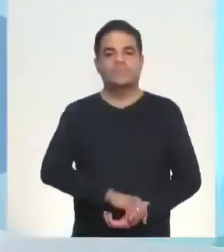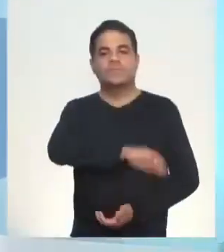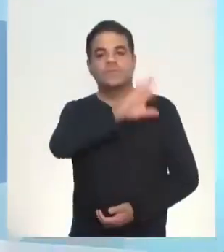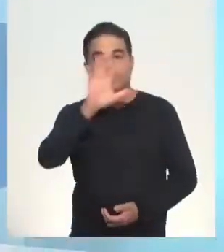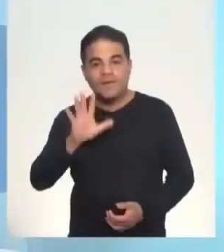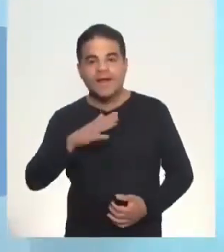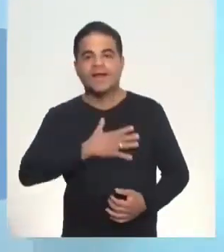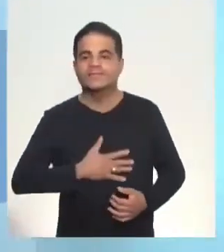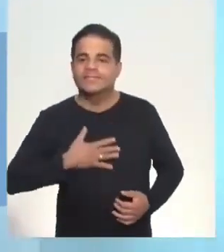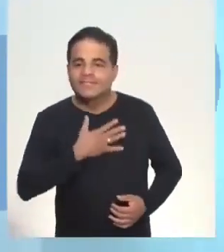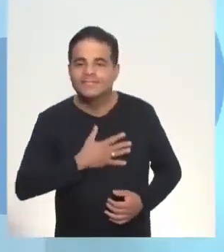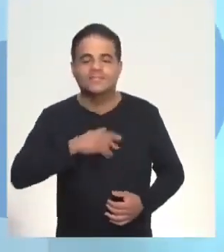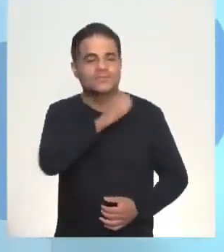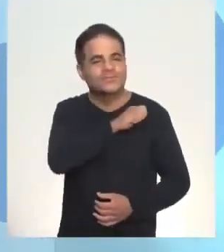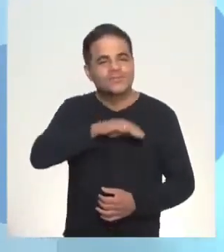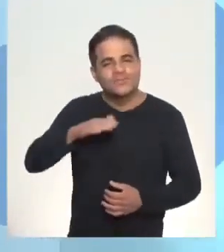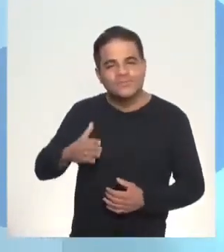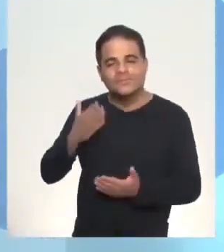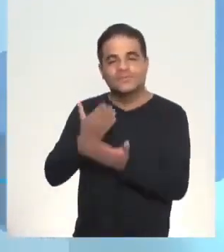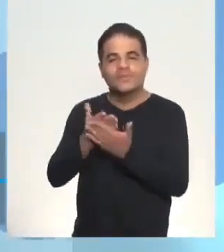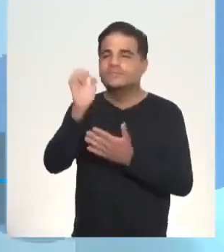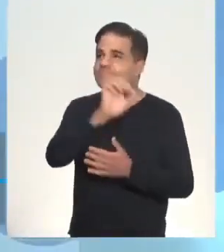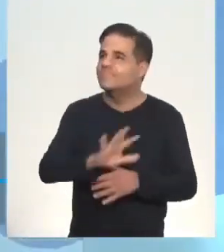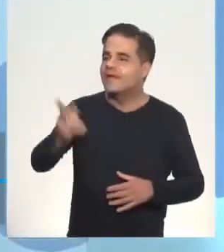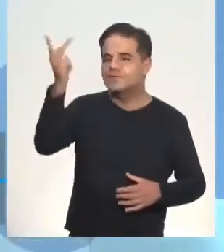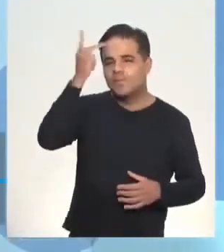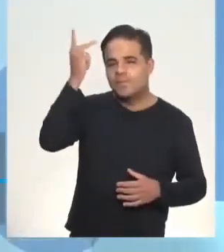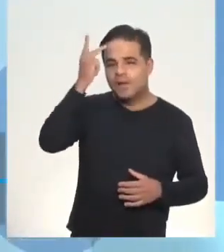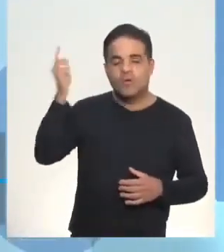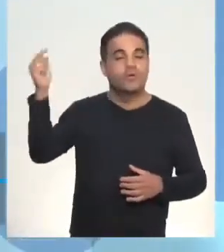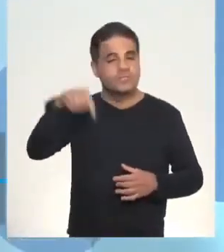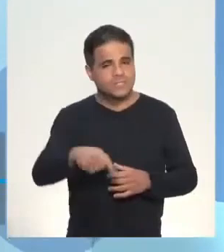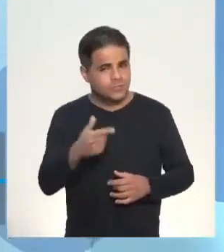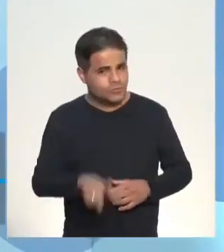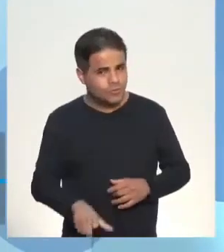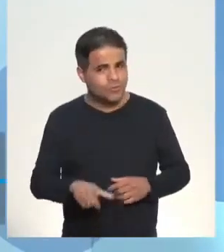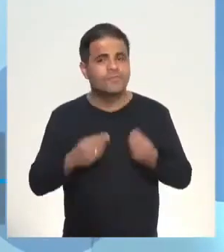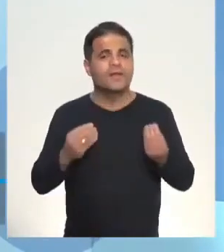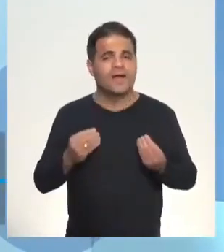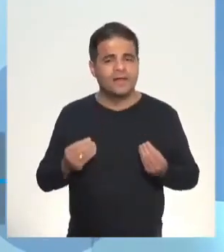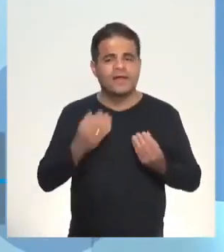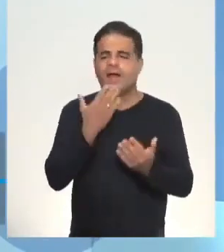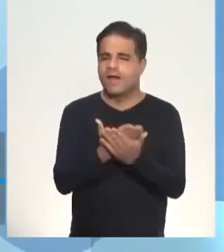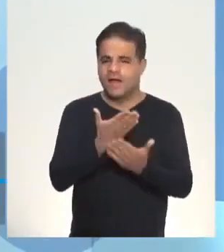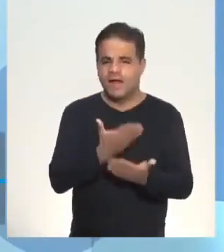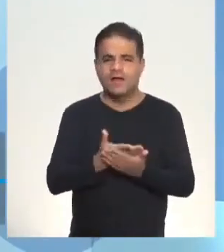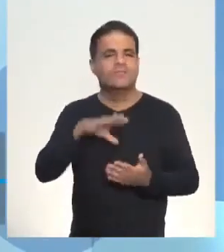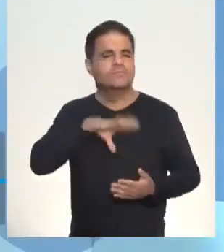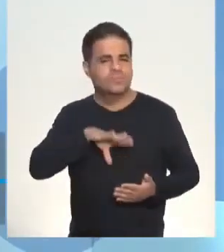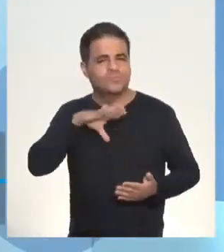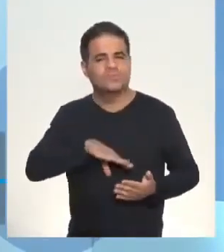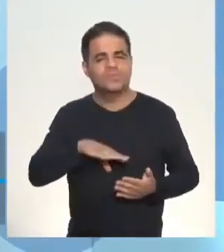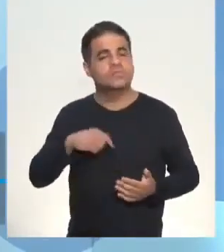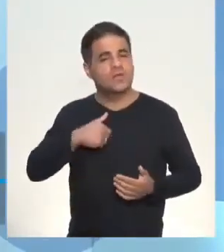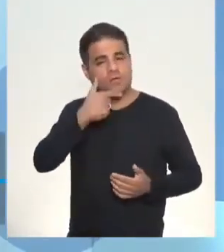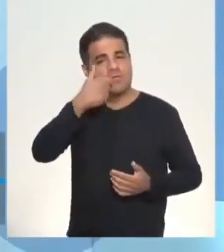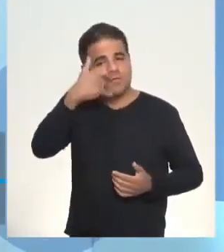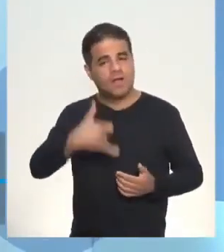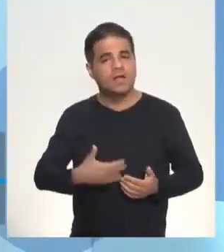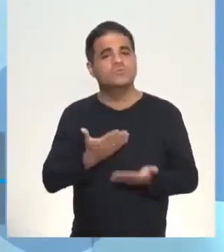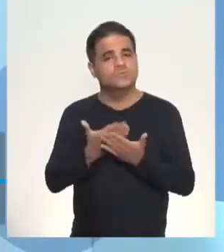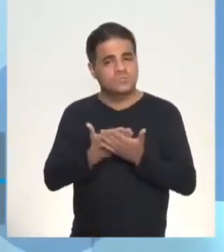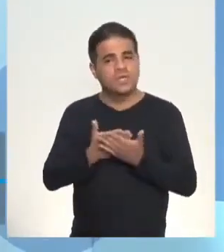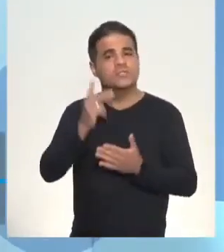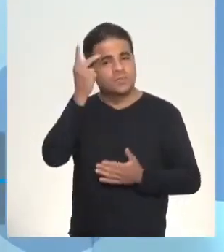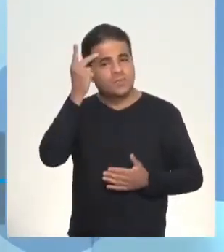Olá, queridíssimos estudantes do estado de São Paulo. Estamos aqui mais uma vez para mais uma aula de língua portuguesa. Eu falo estudante de São Paulo,